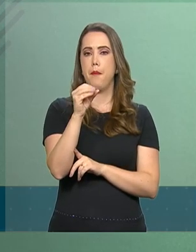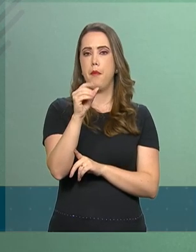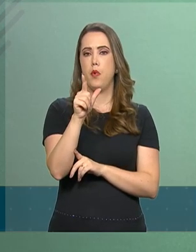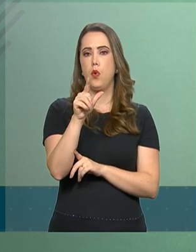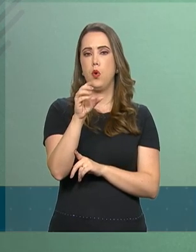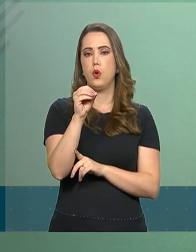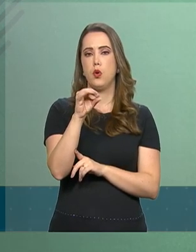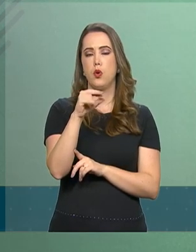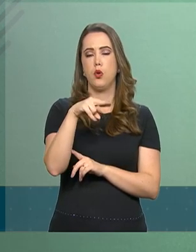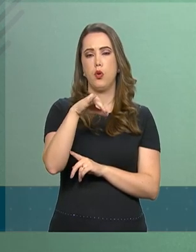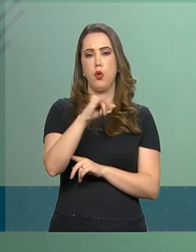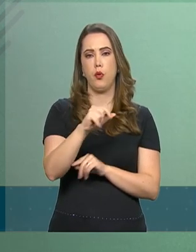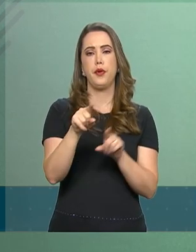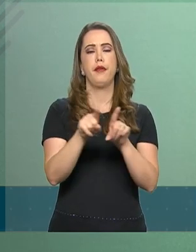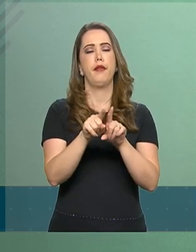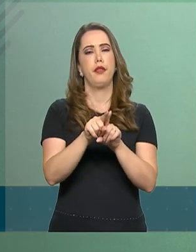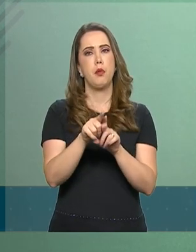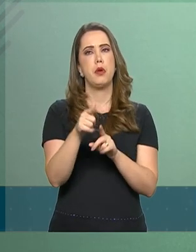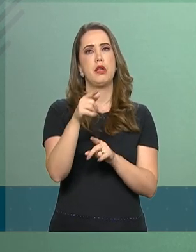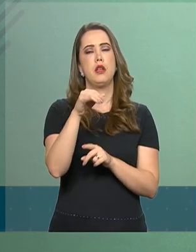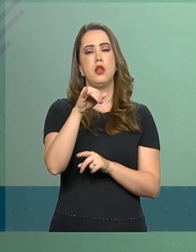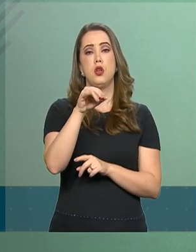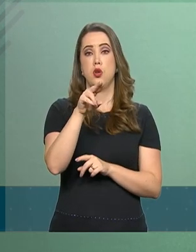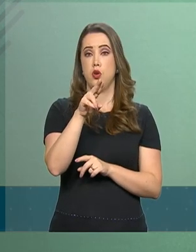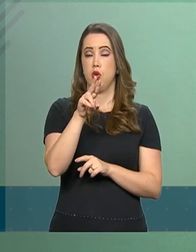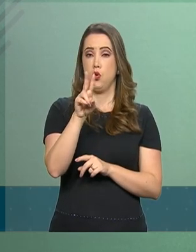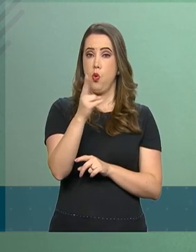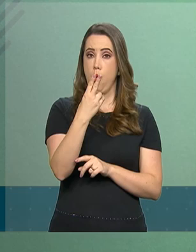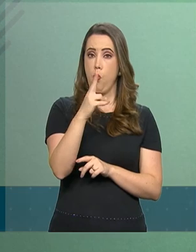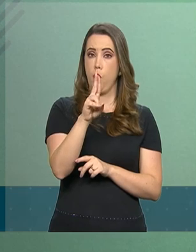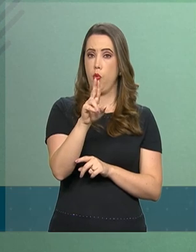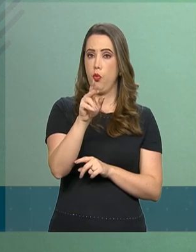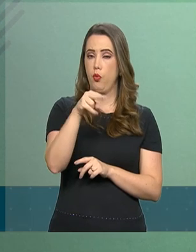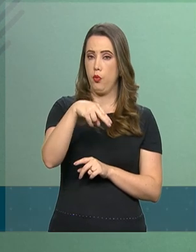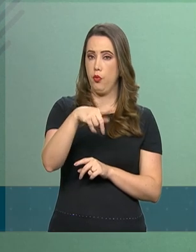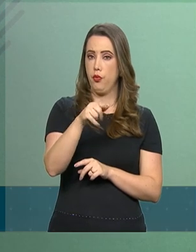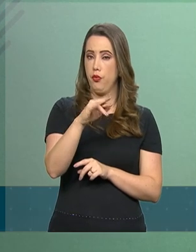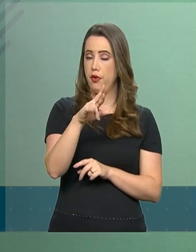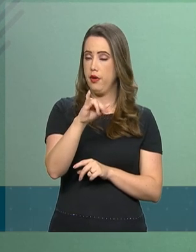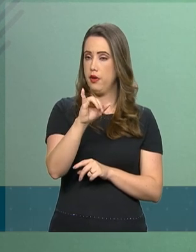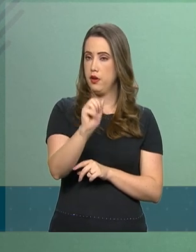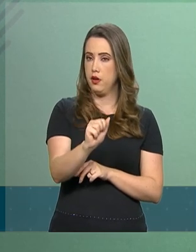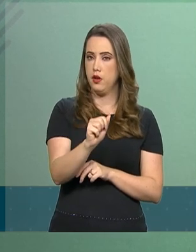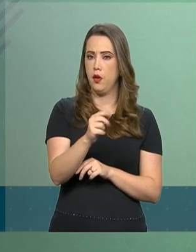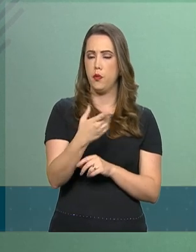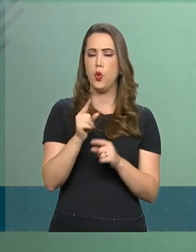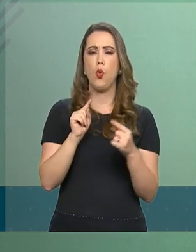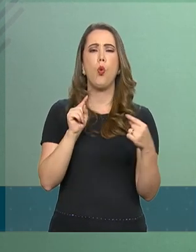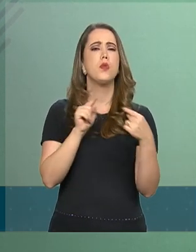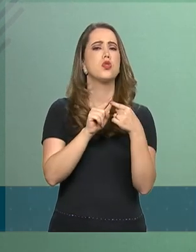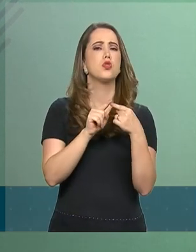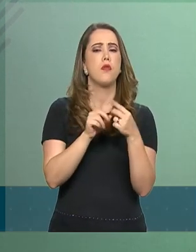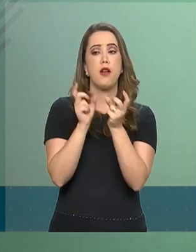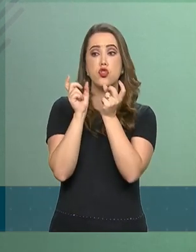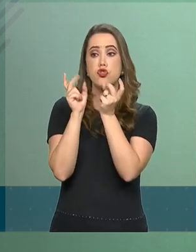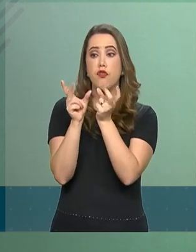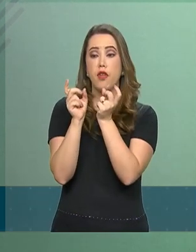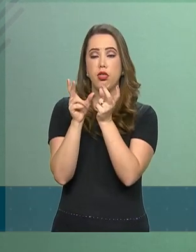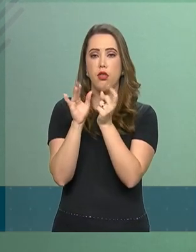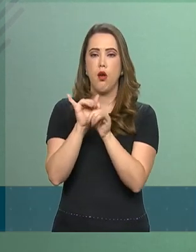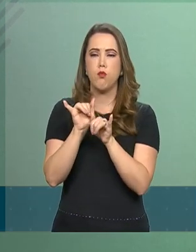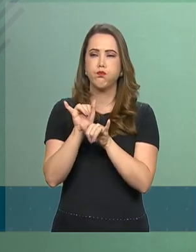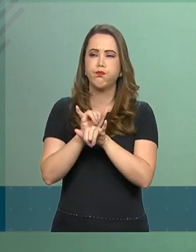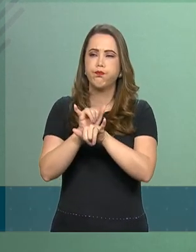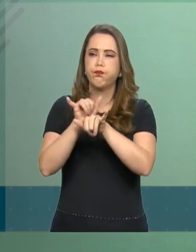objetivo de incentivar a exportação brasileira de aviões e materiais de defesa